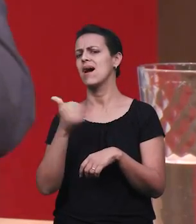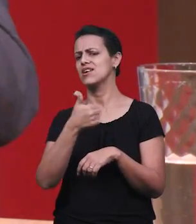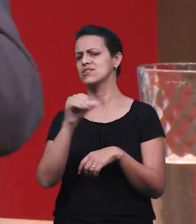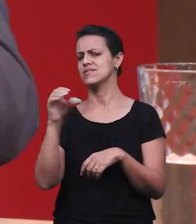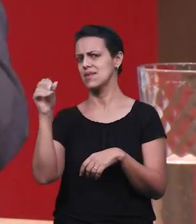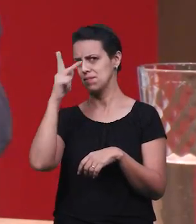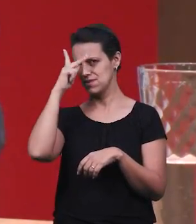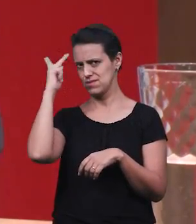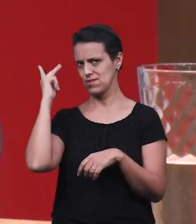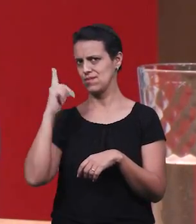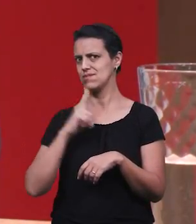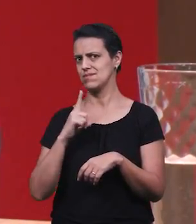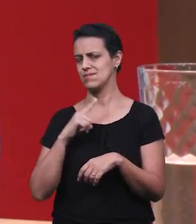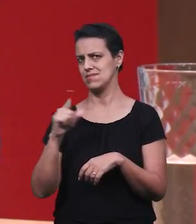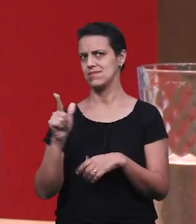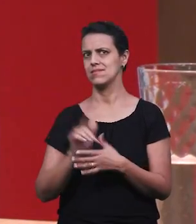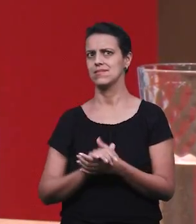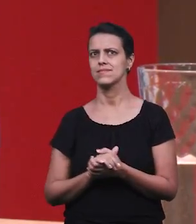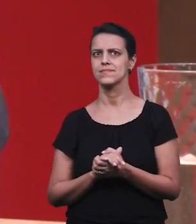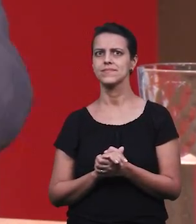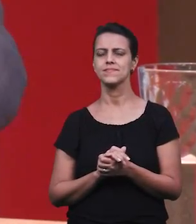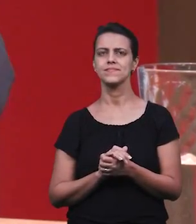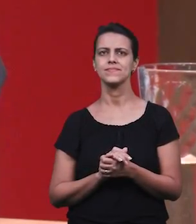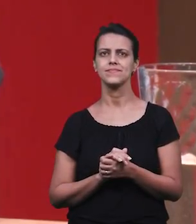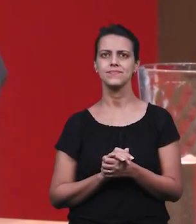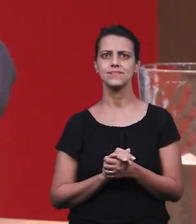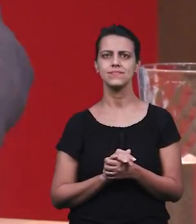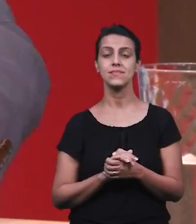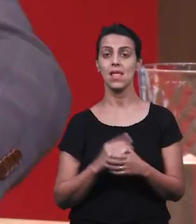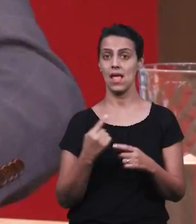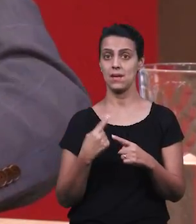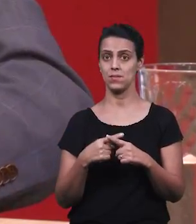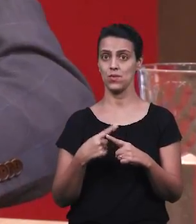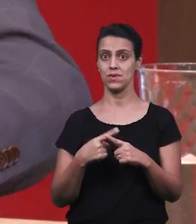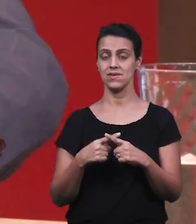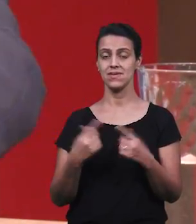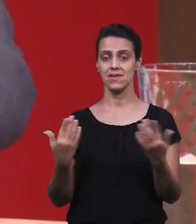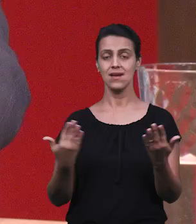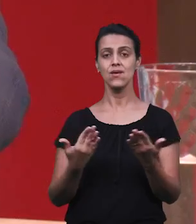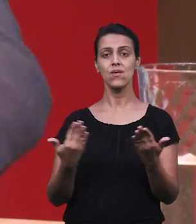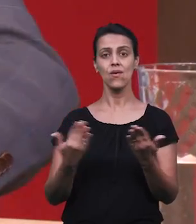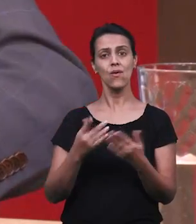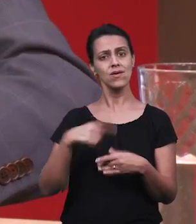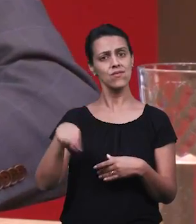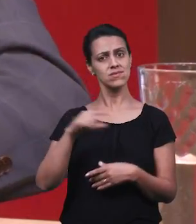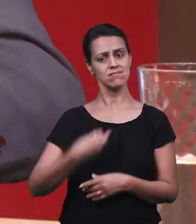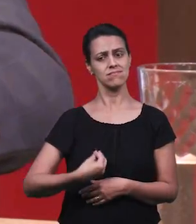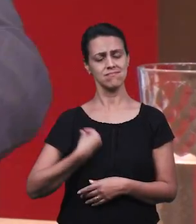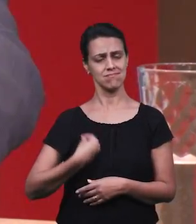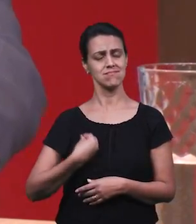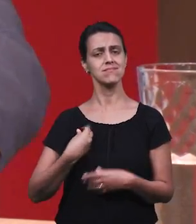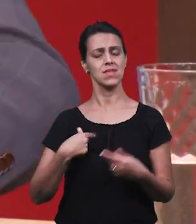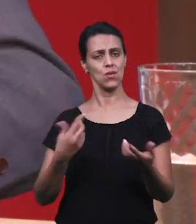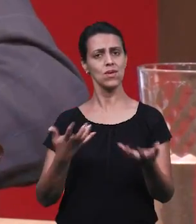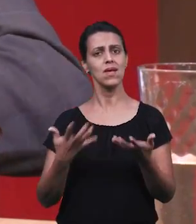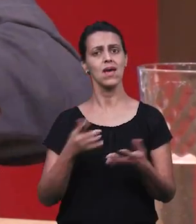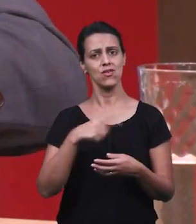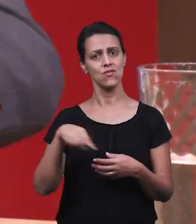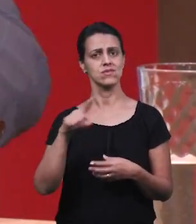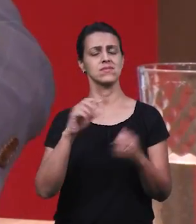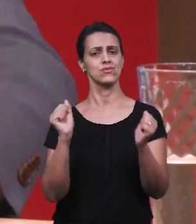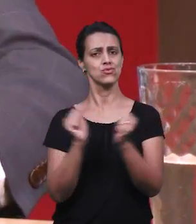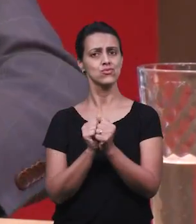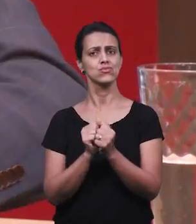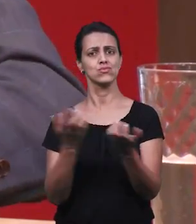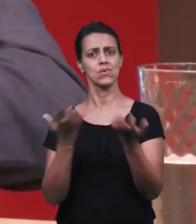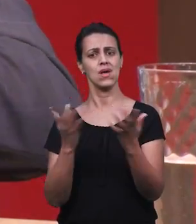pessoas, lideranças e tudo mais. Não, a igreja aqui agora, vocês vão participar aqui agora, eu quero a participação de vocês, eu